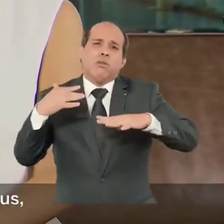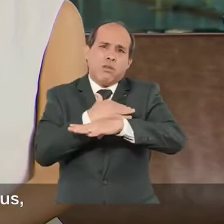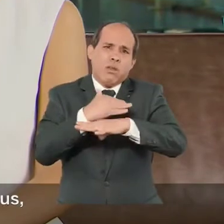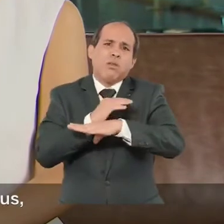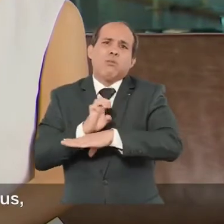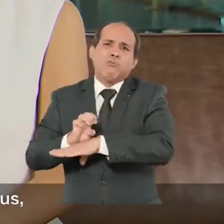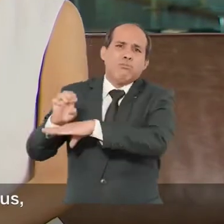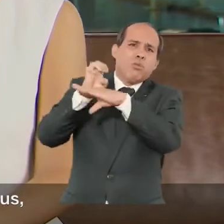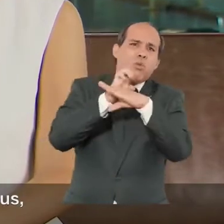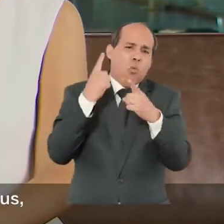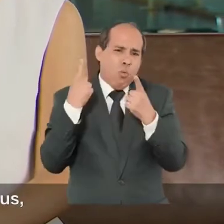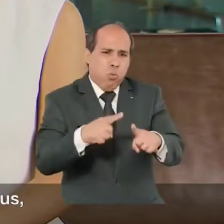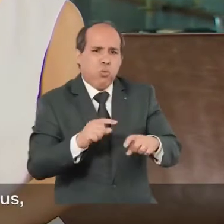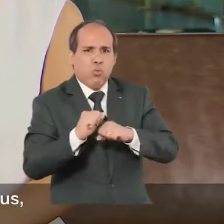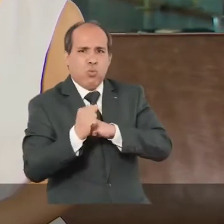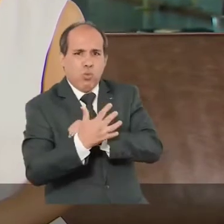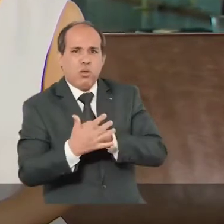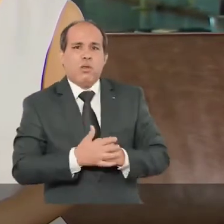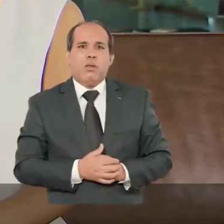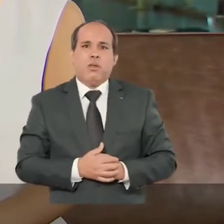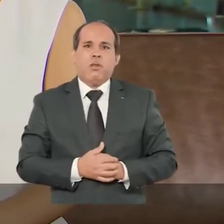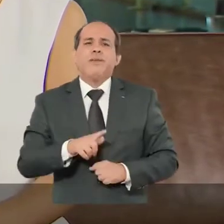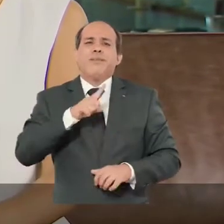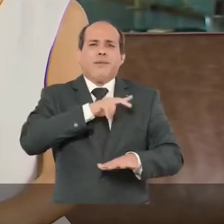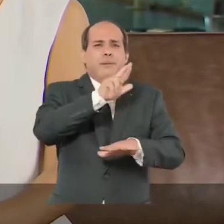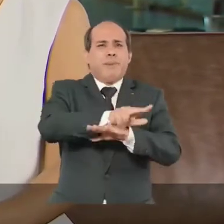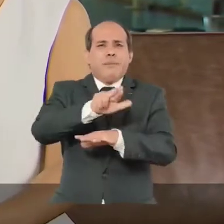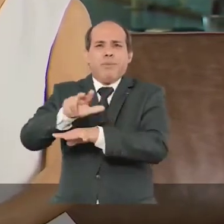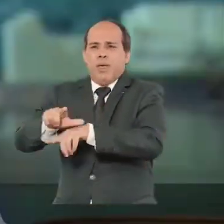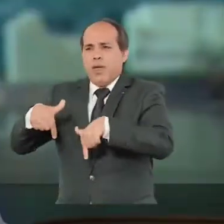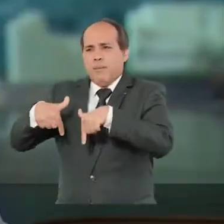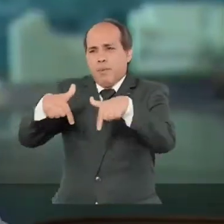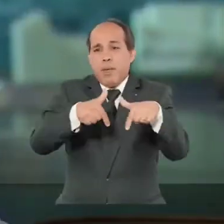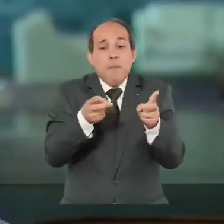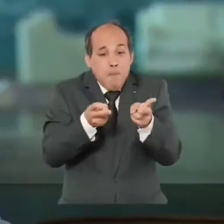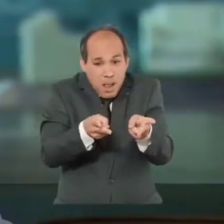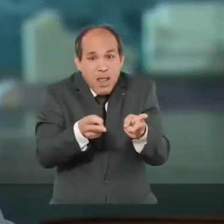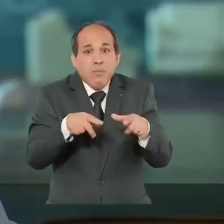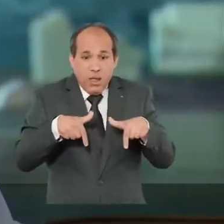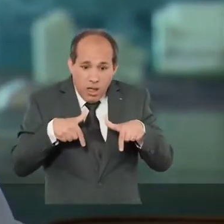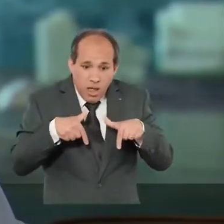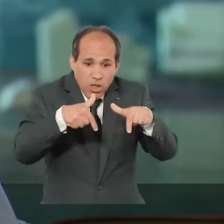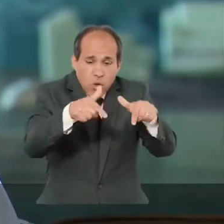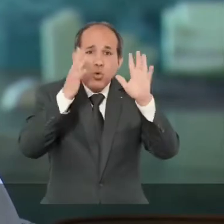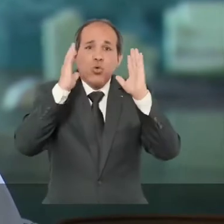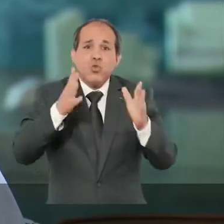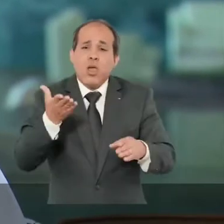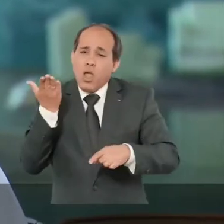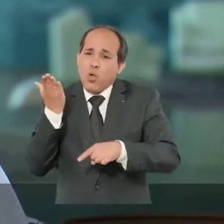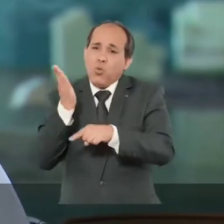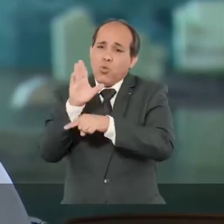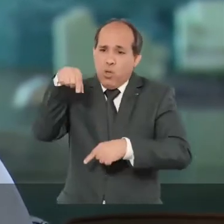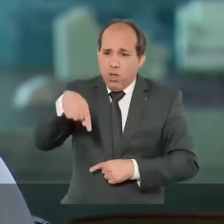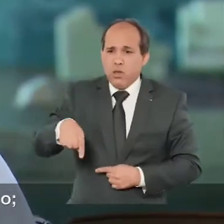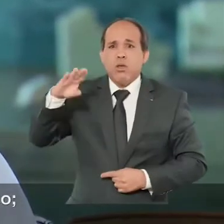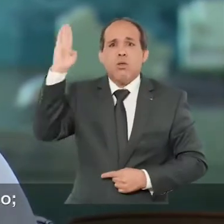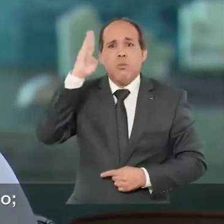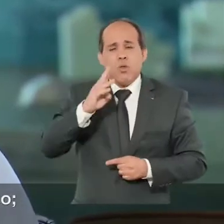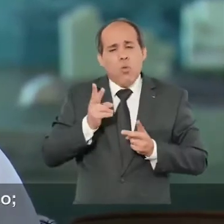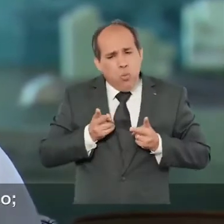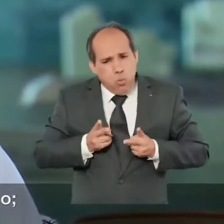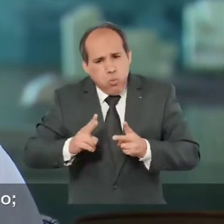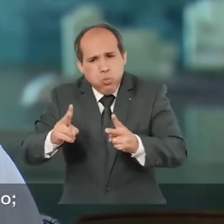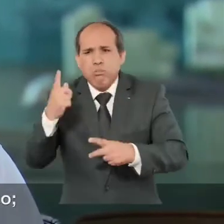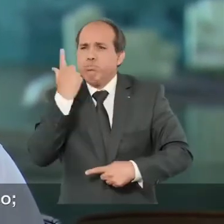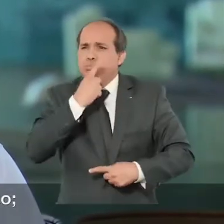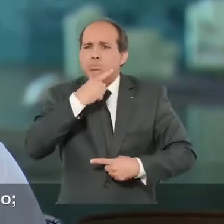no combate ao coronavírus dentre outras ações essas ações ter ajudado nosso Brasil